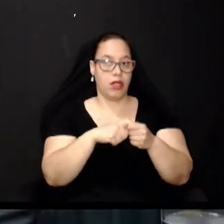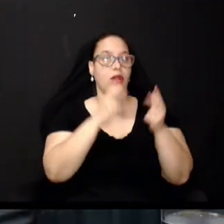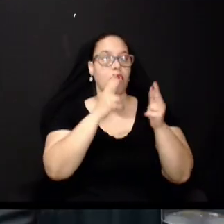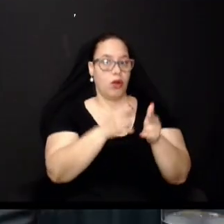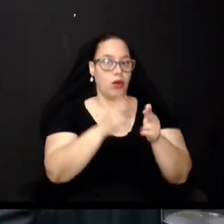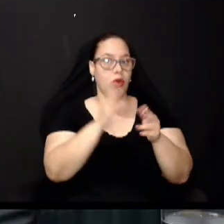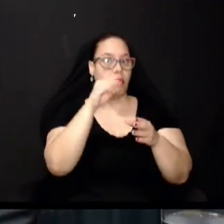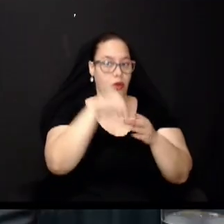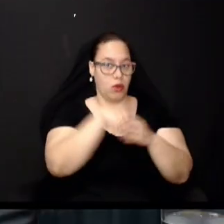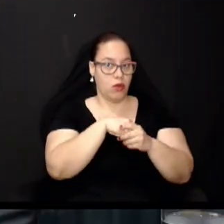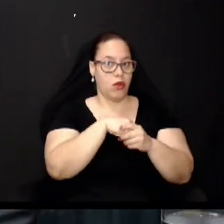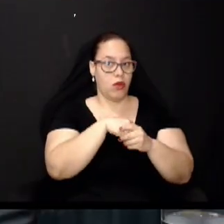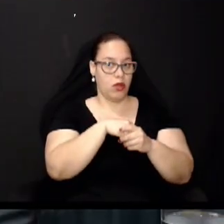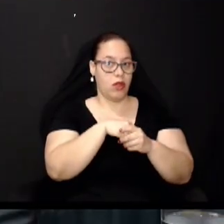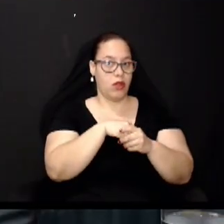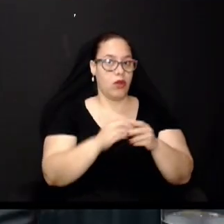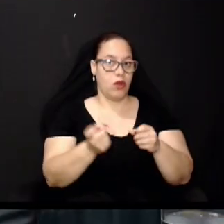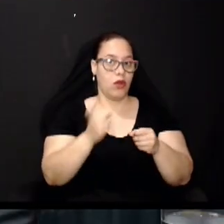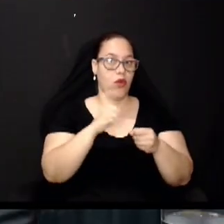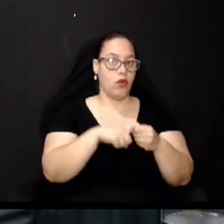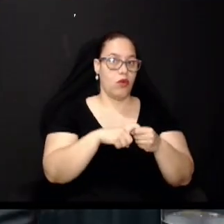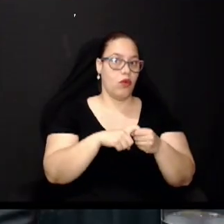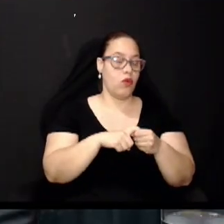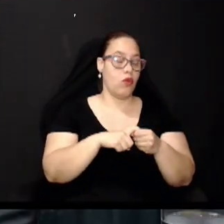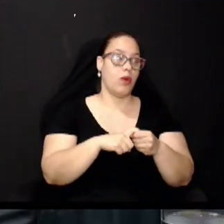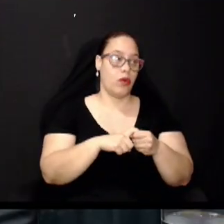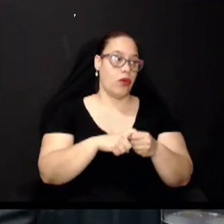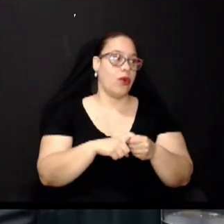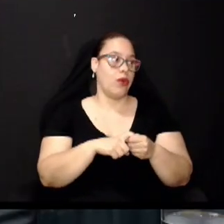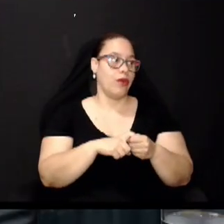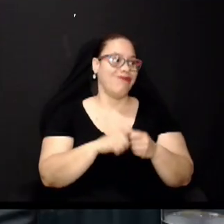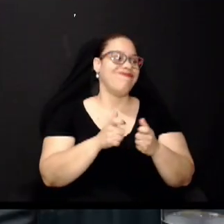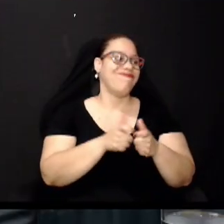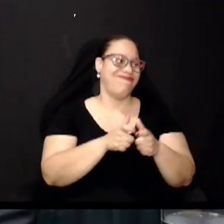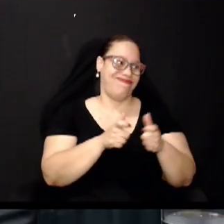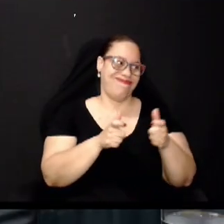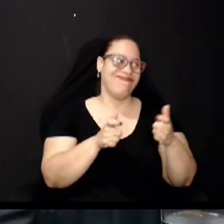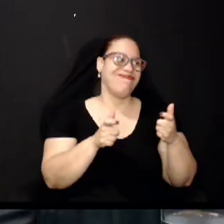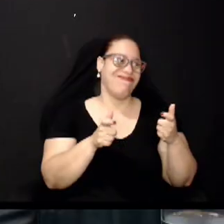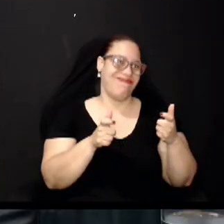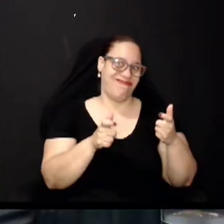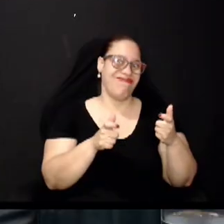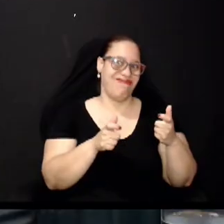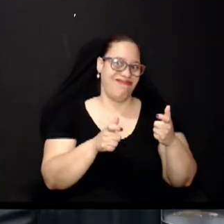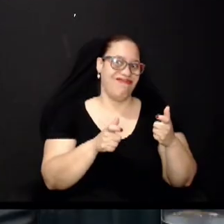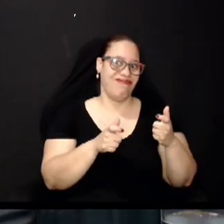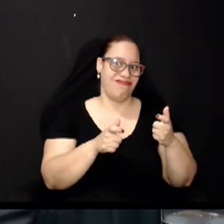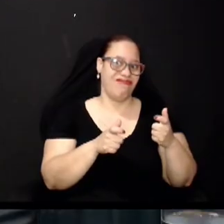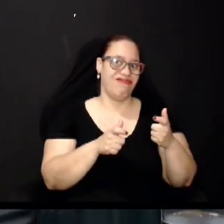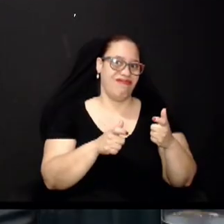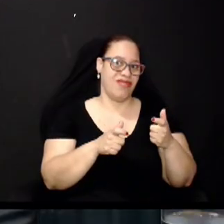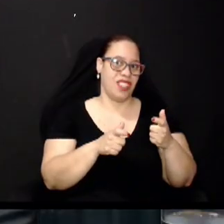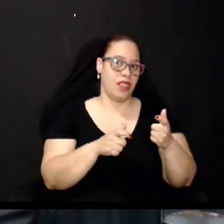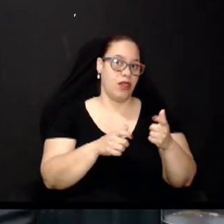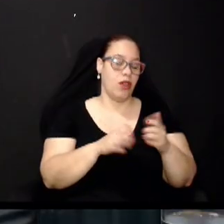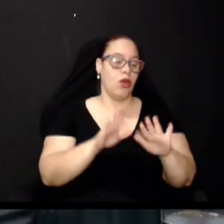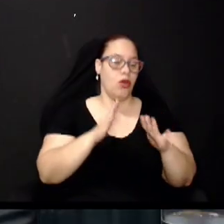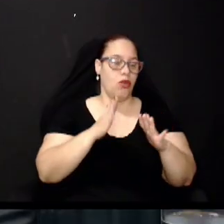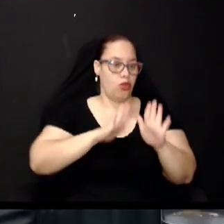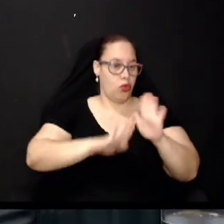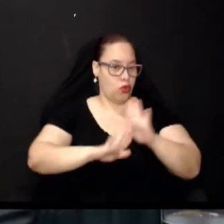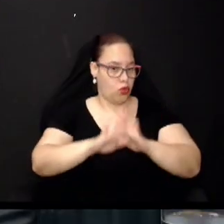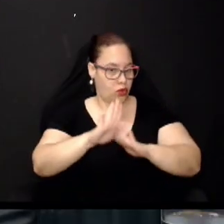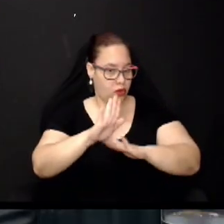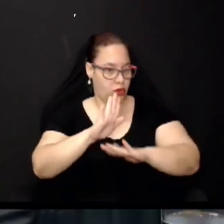tem uma recaída, uma retomada, é muito grande, né? Então, por uma questão de preservação, de